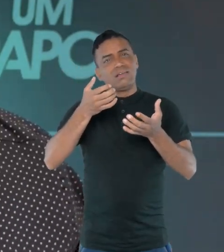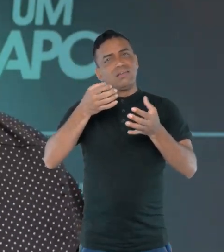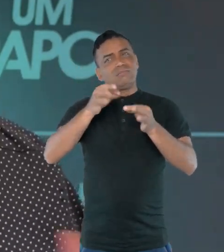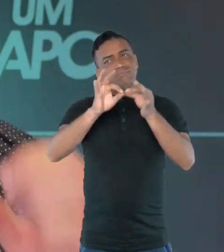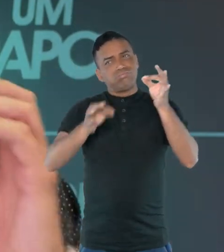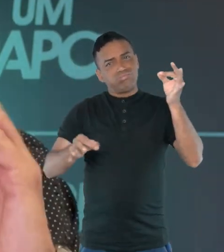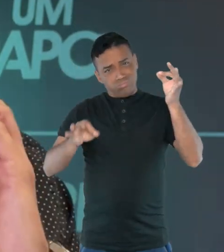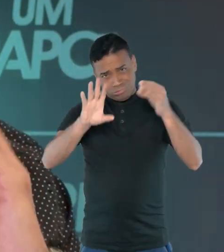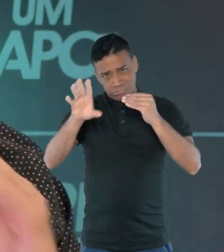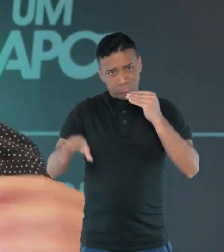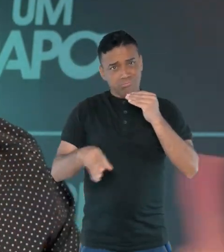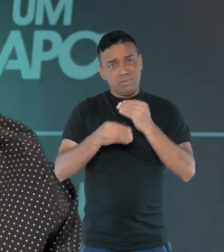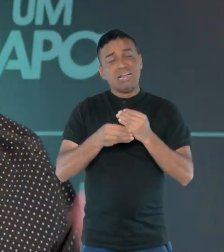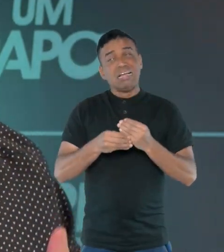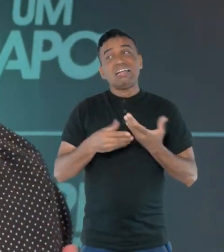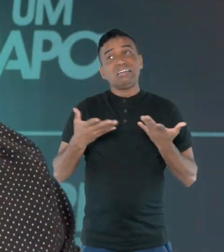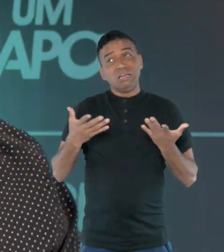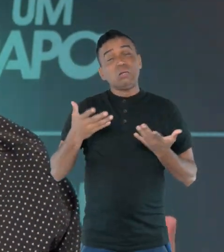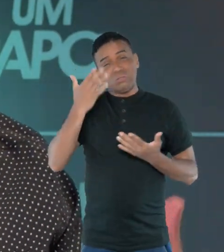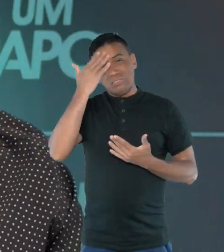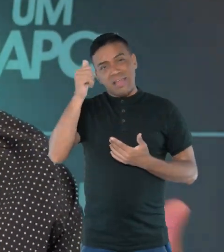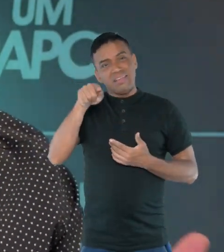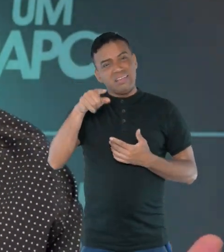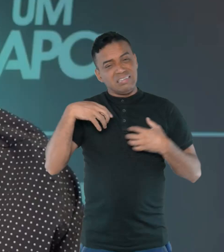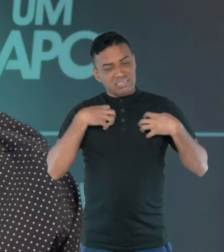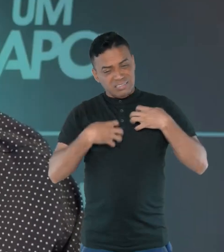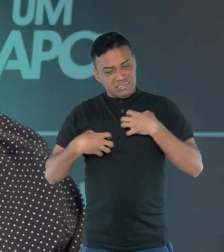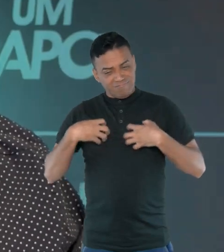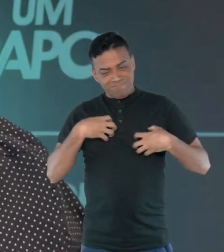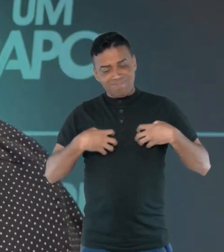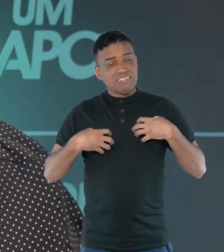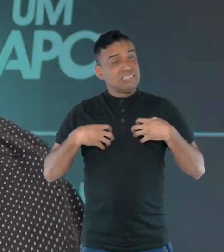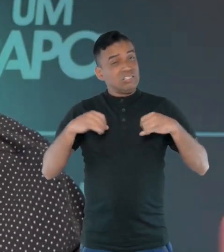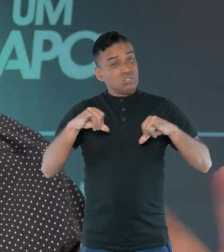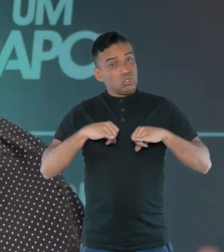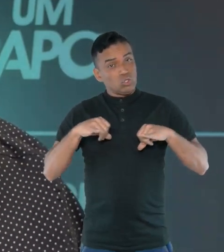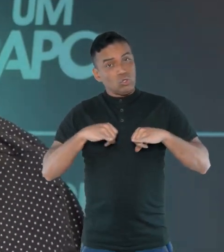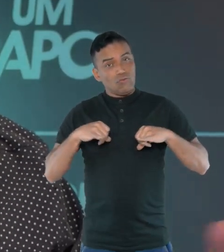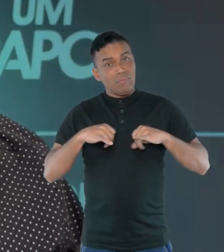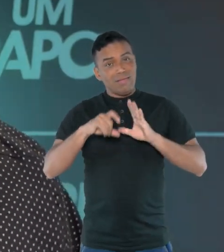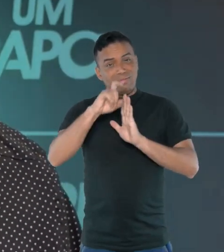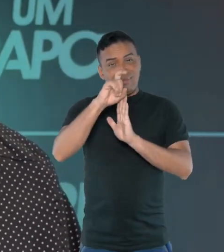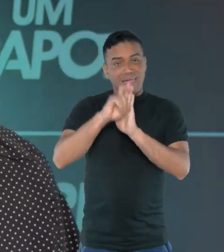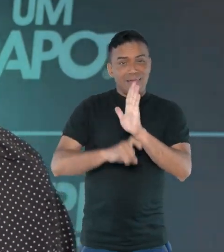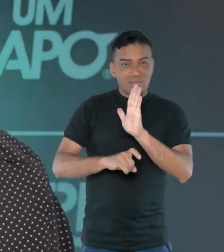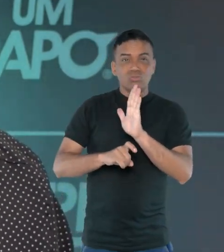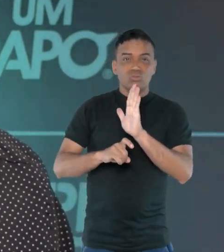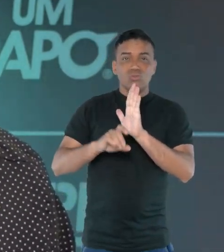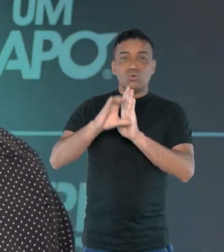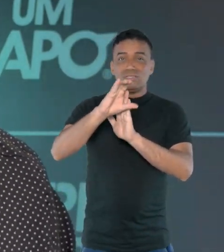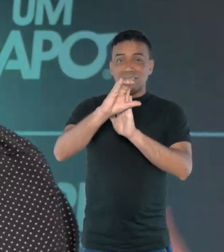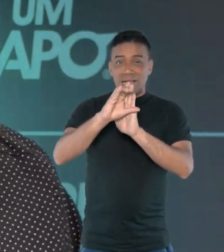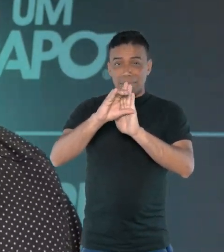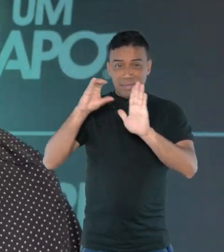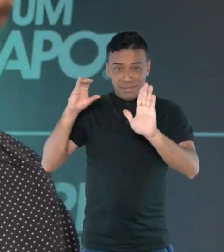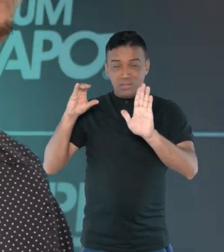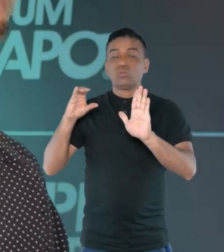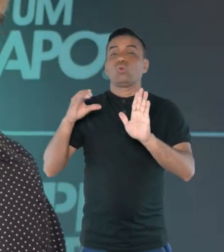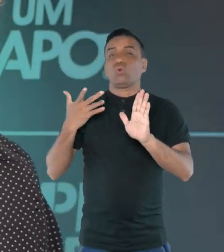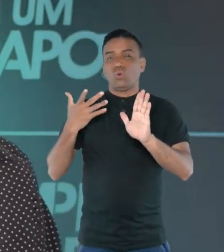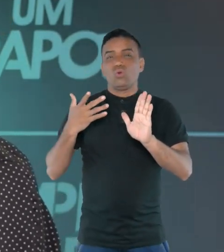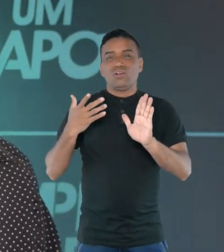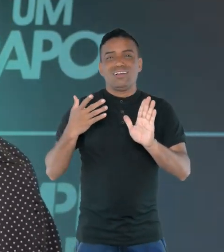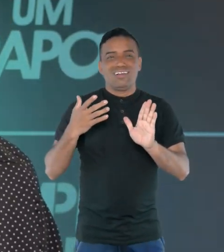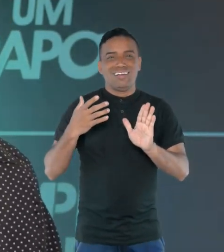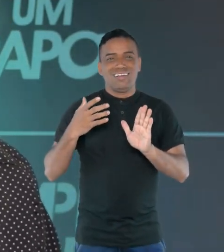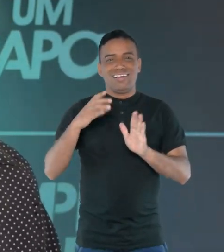porque eu sei o quanto deve ter sido doído para você, né, esse trecho, esse capítulo, essa cena,